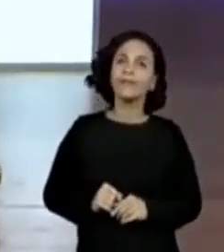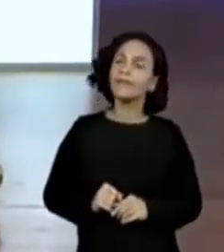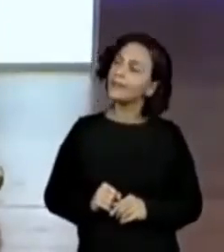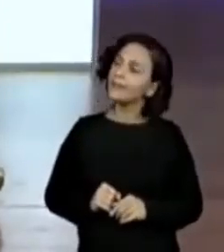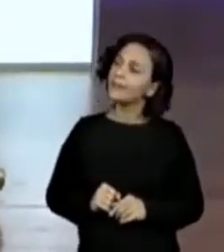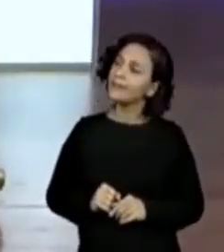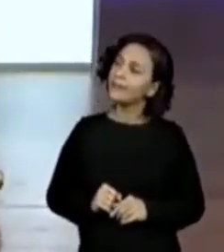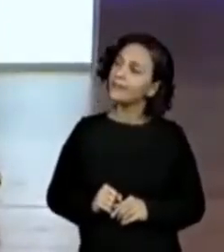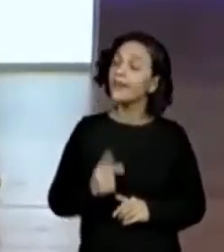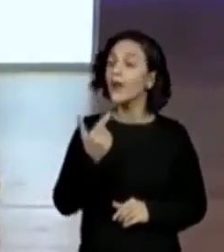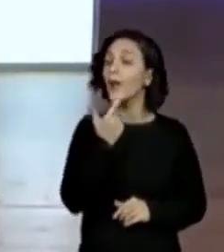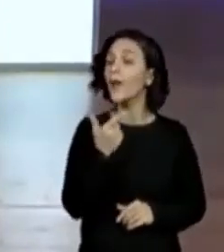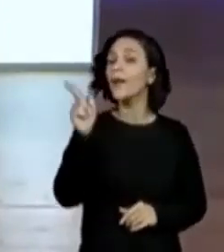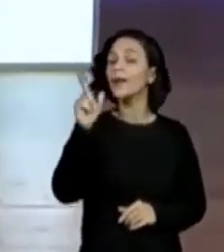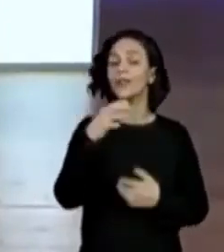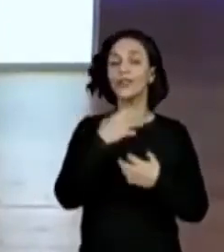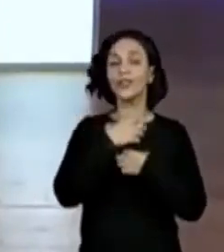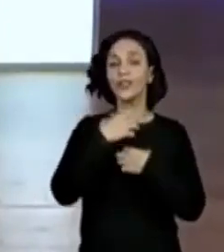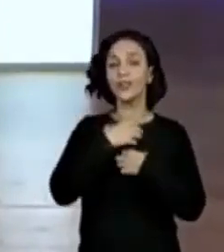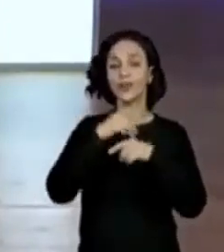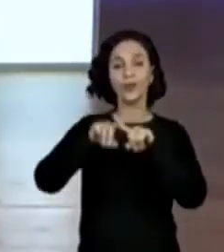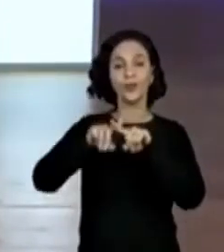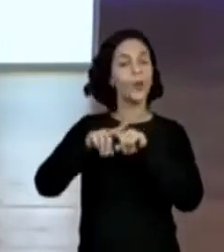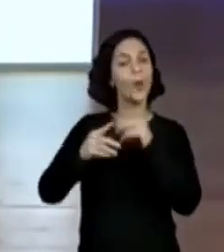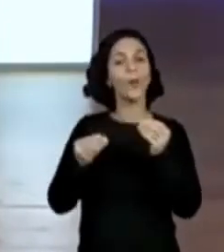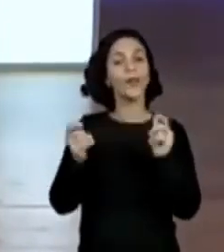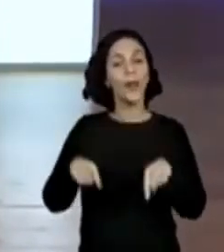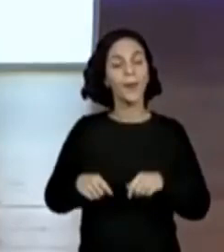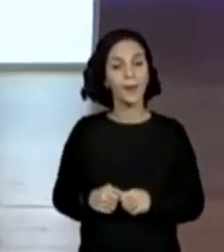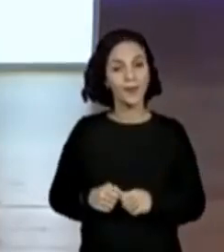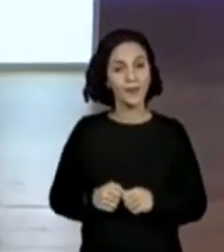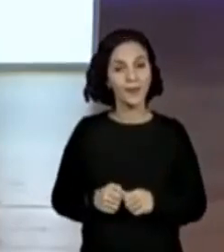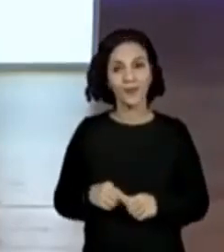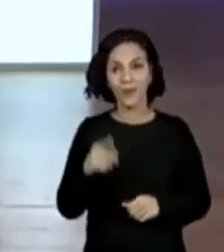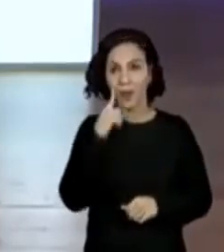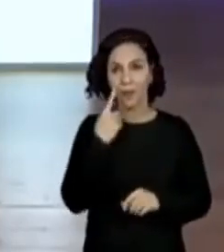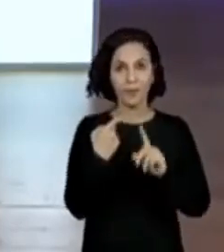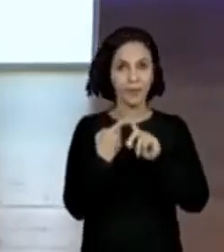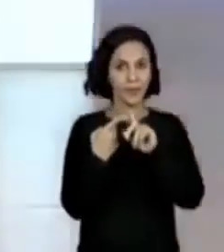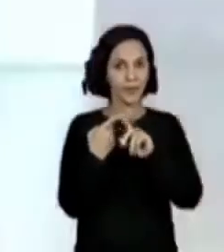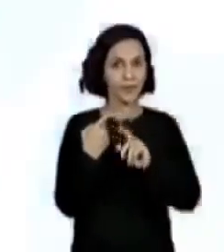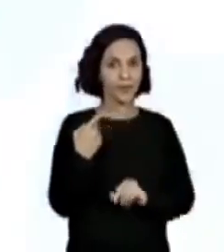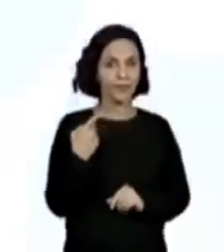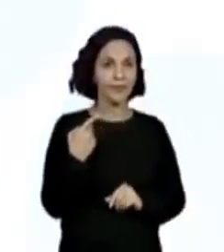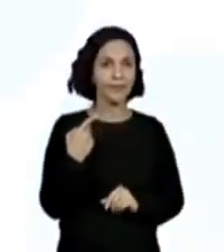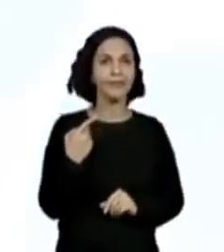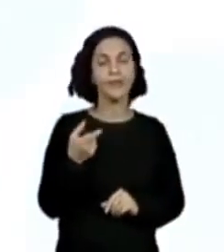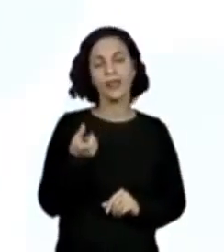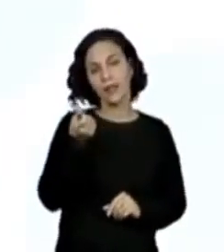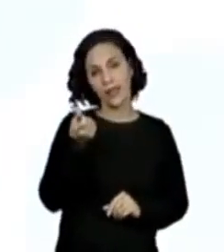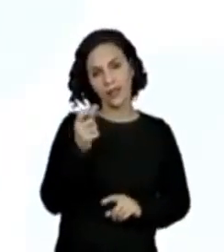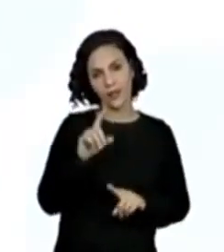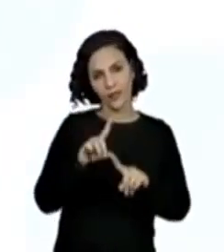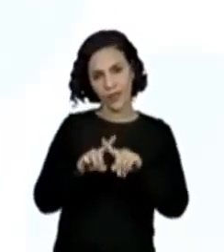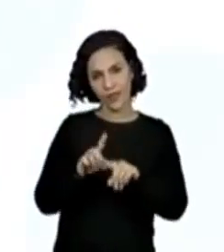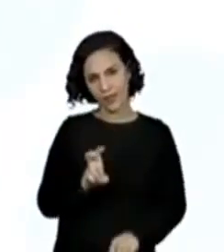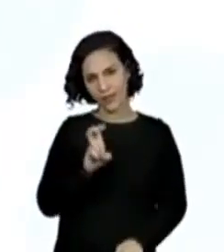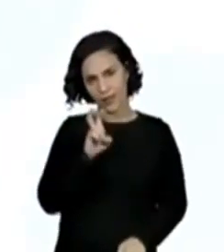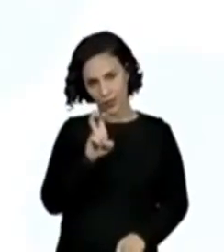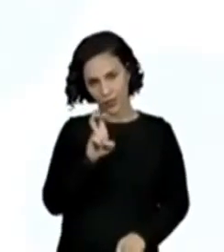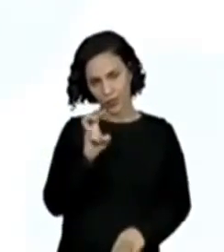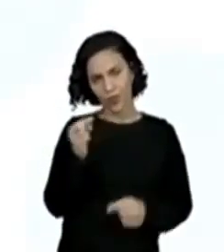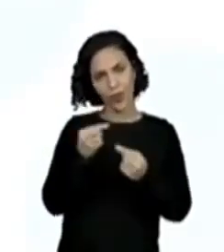Qual é a outra forma de multiplicação? A primeira eu já escrevi aqui, ó. 6 vezes 5 é igual